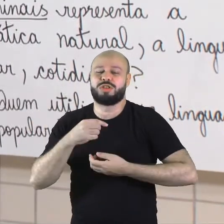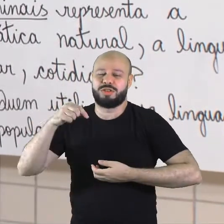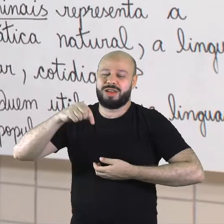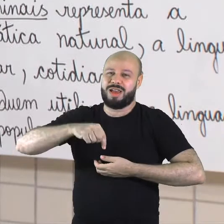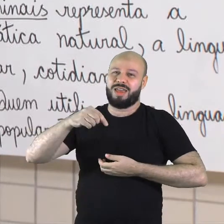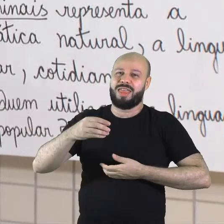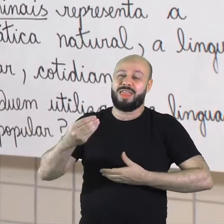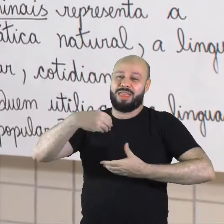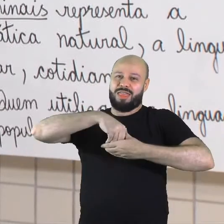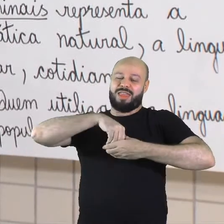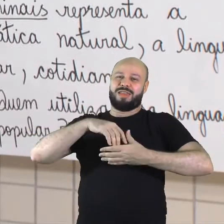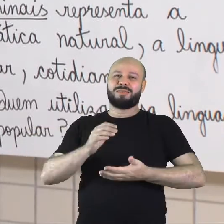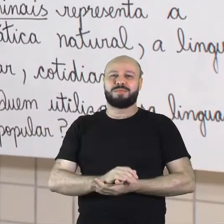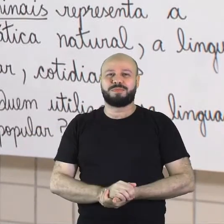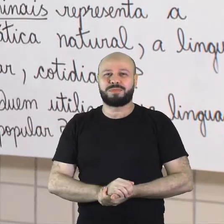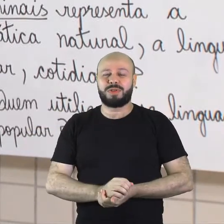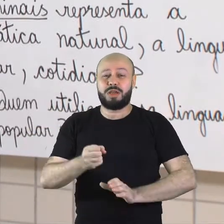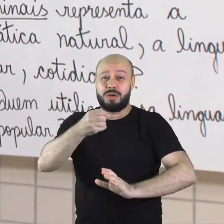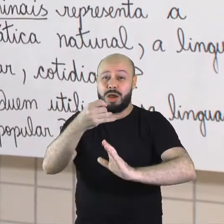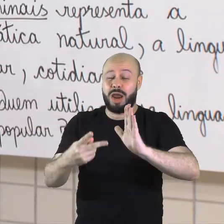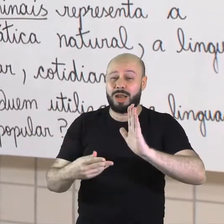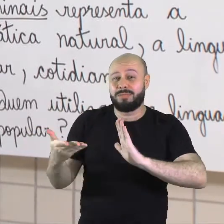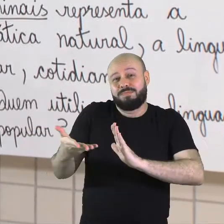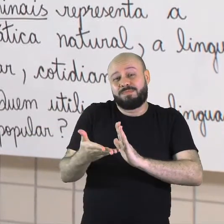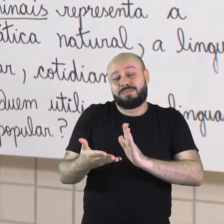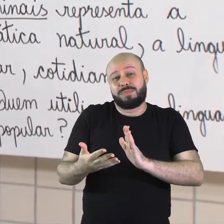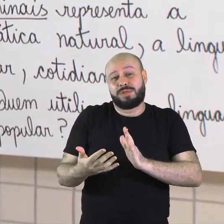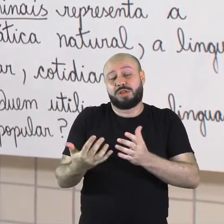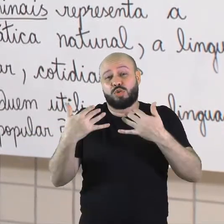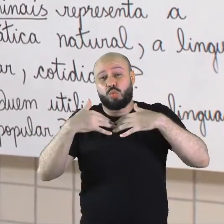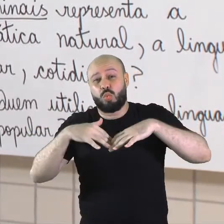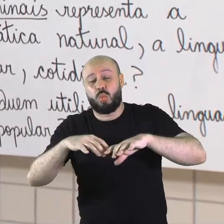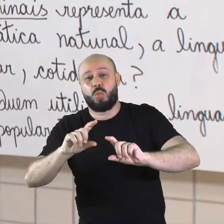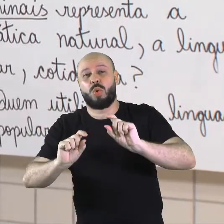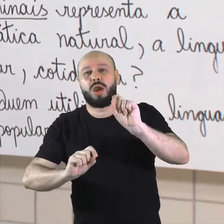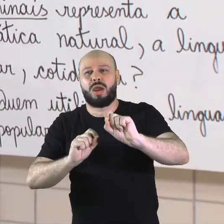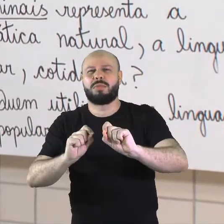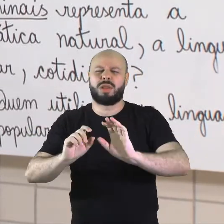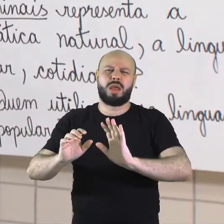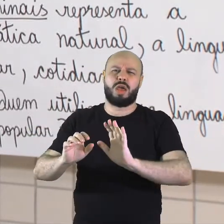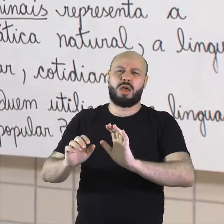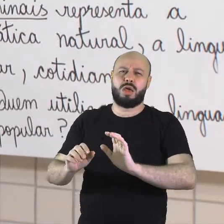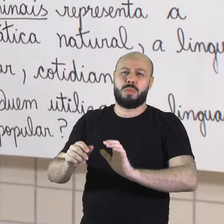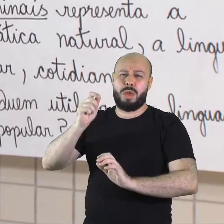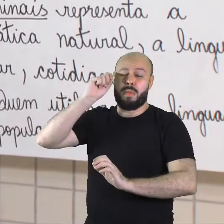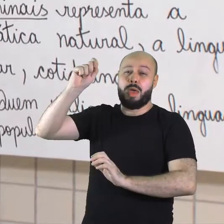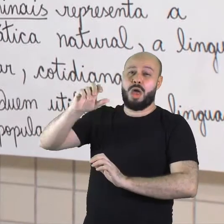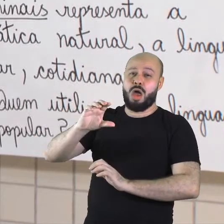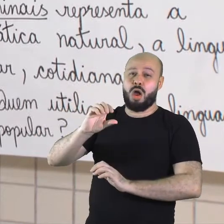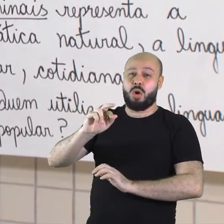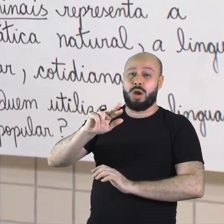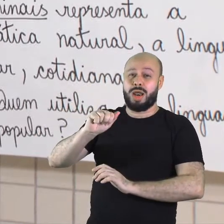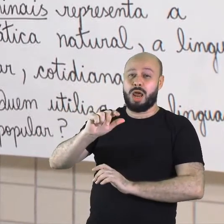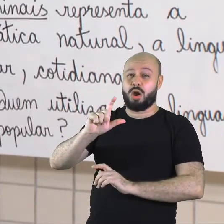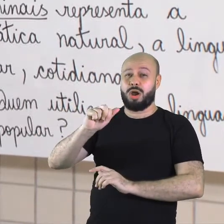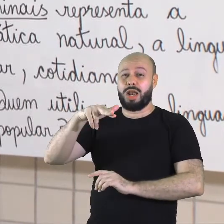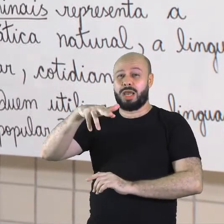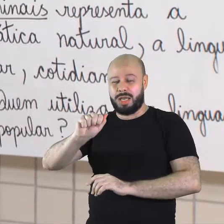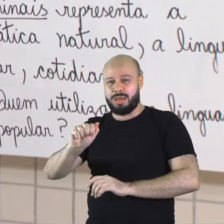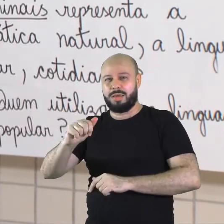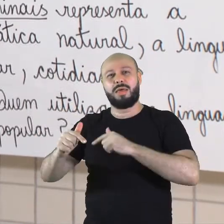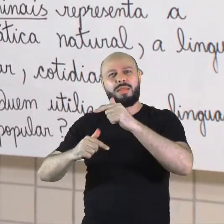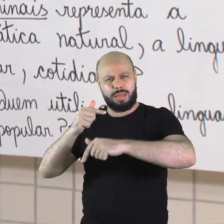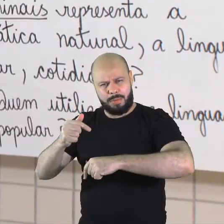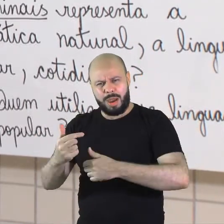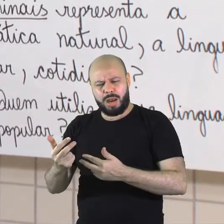poema, que é uma característica também muito comum de uma poeta próxima a nós, né, que é a Cora Coralina. Ela também faz muito